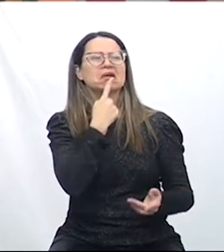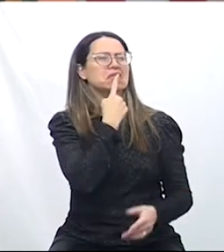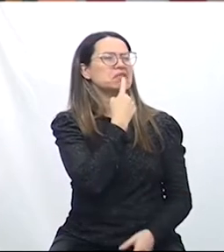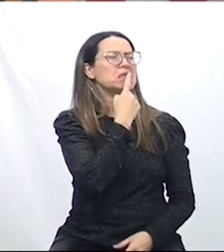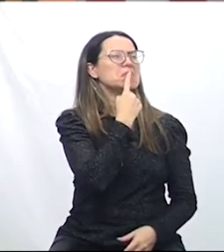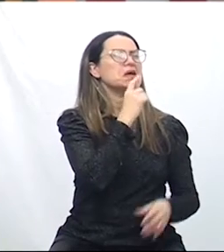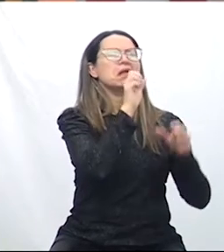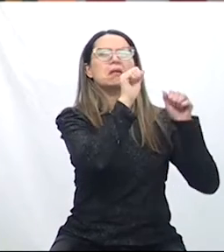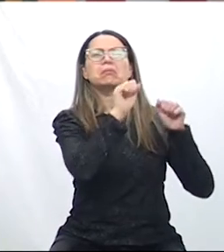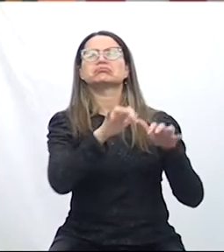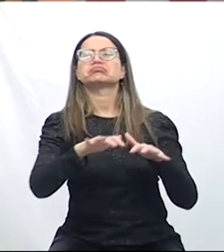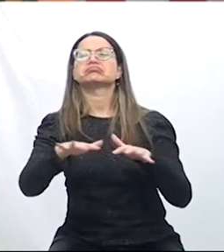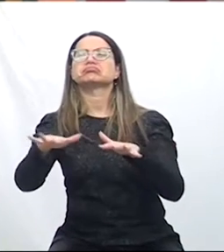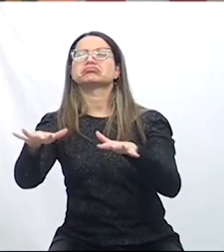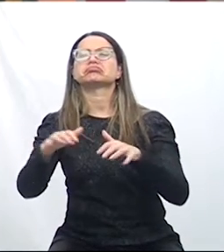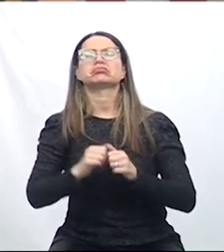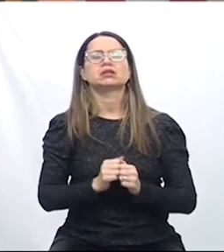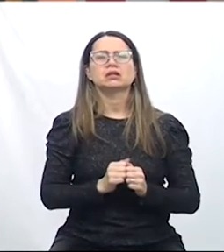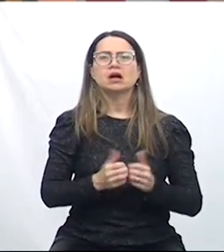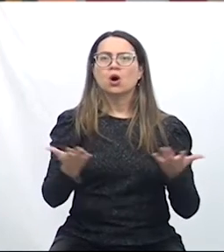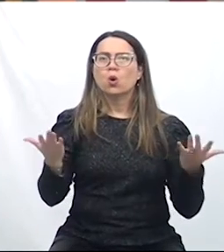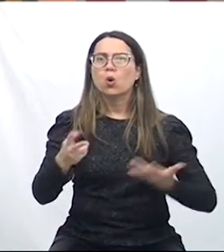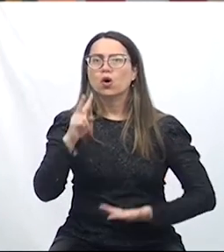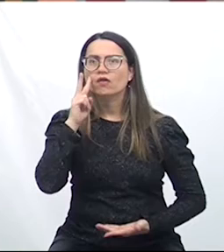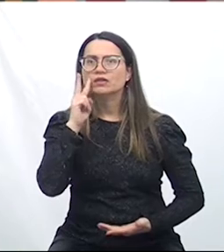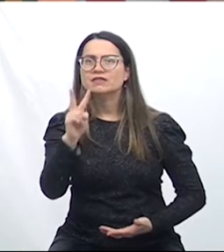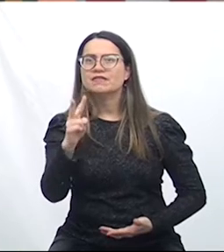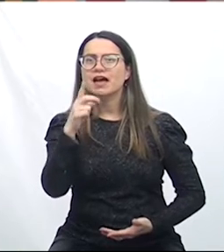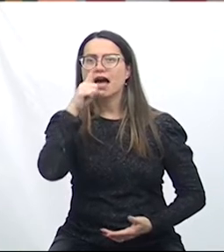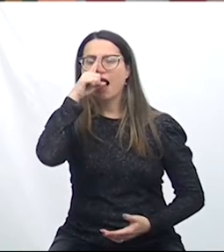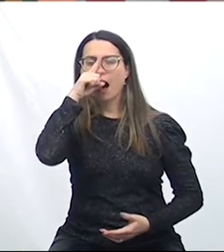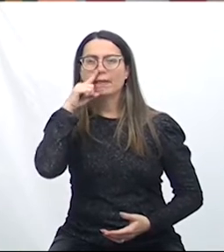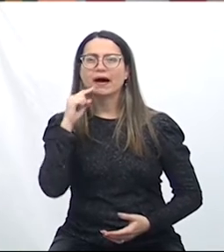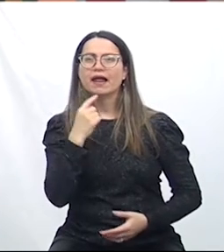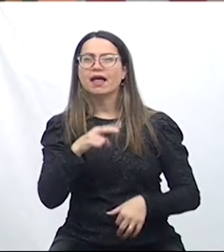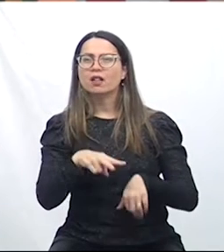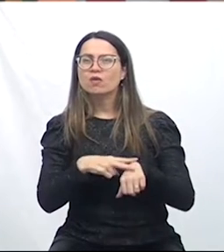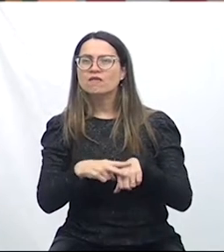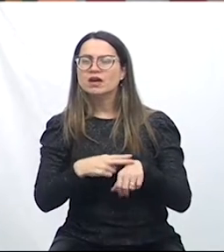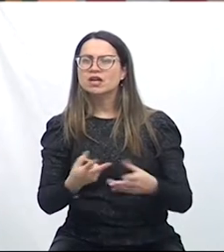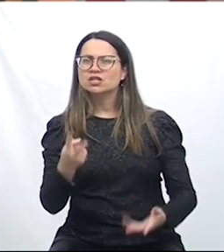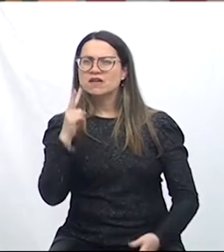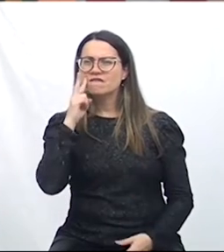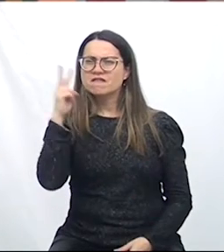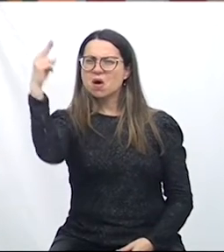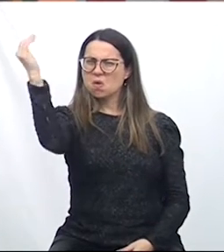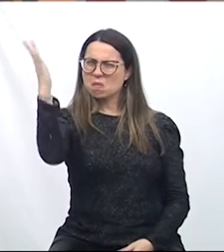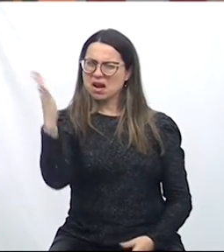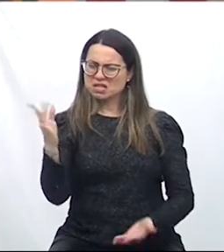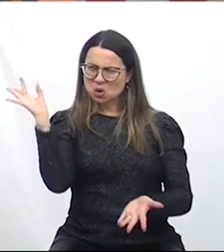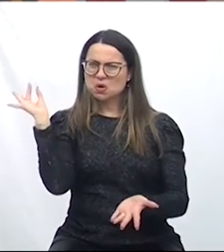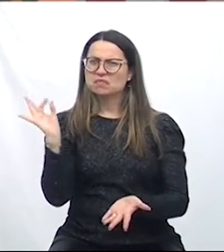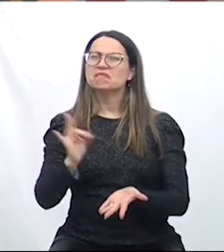espalhando. Hoje você viu o verde e amarelo. Hoje você viu o Brasil mesmo.